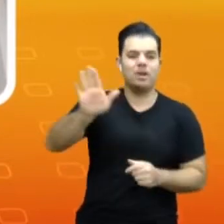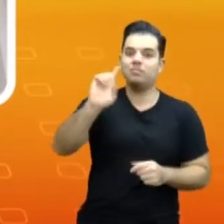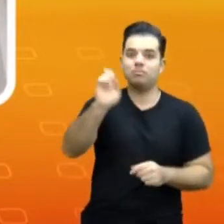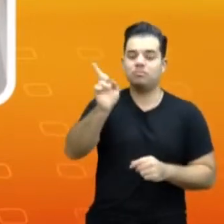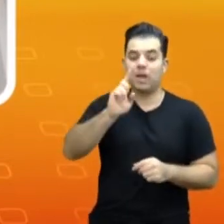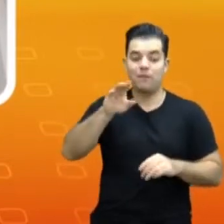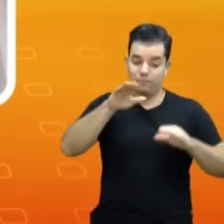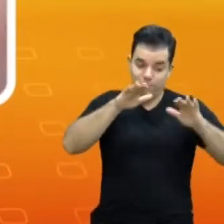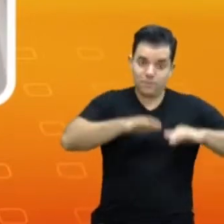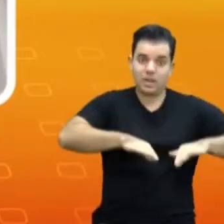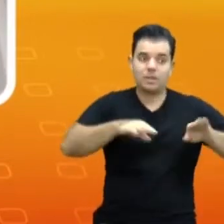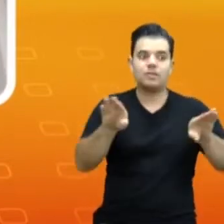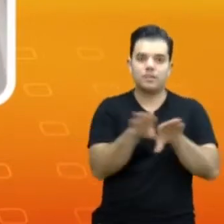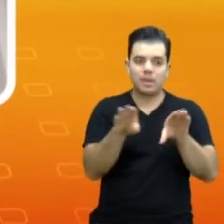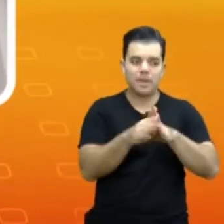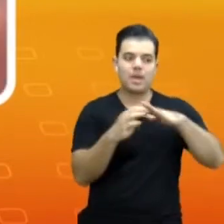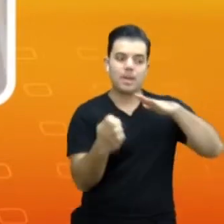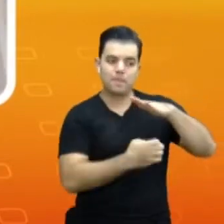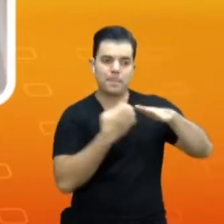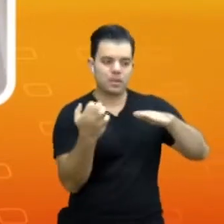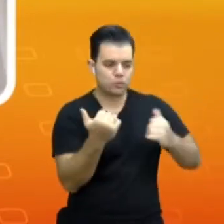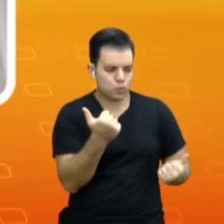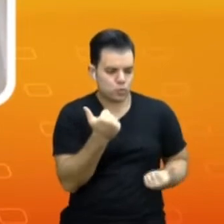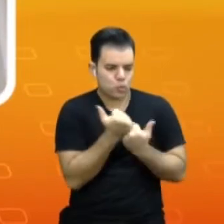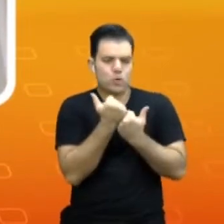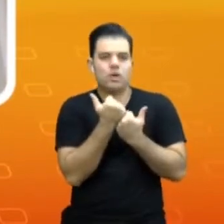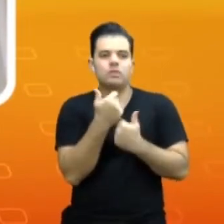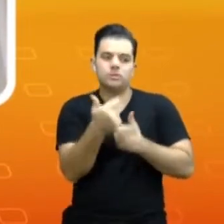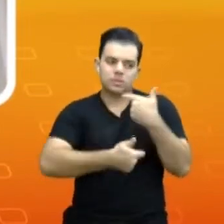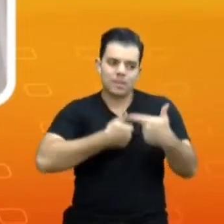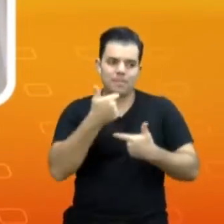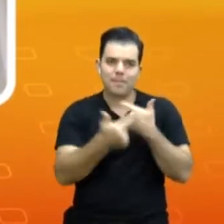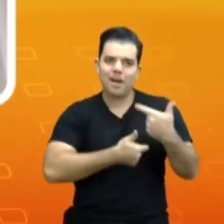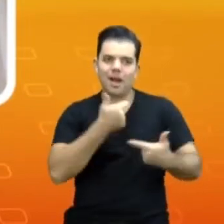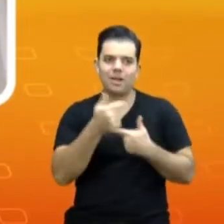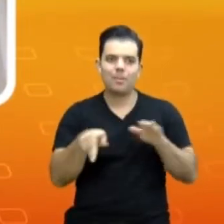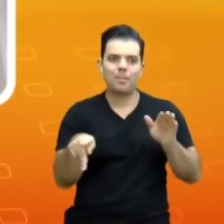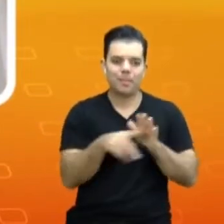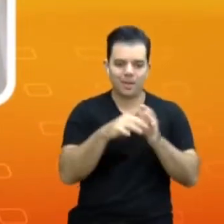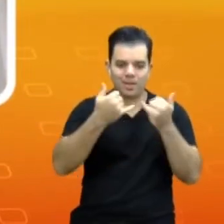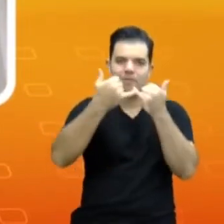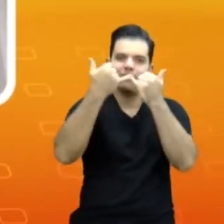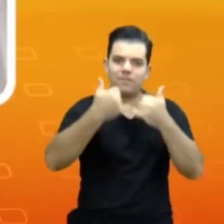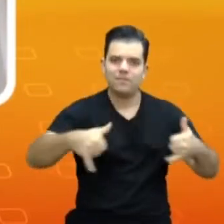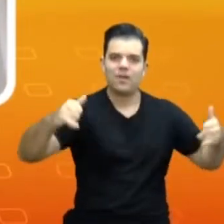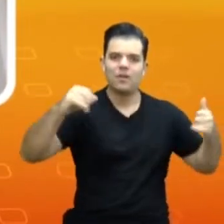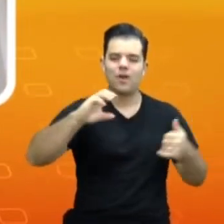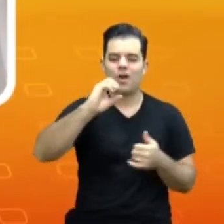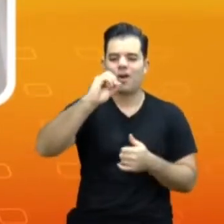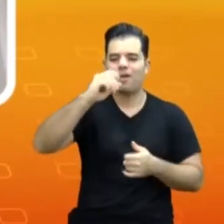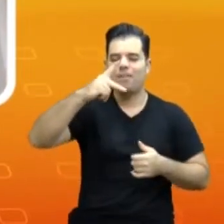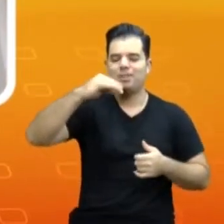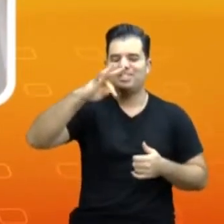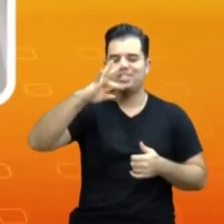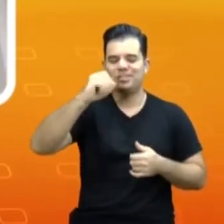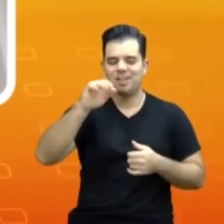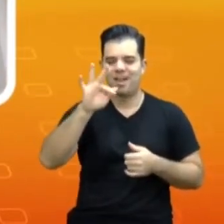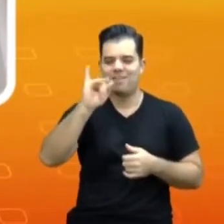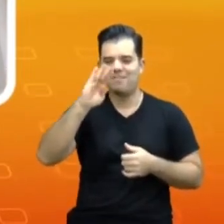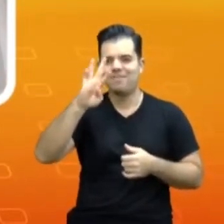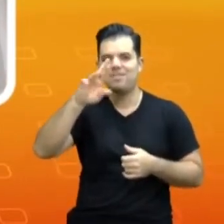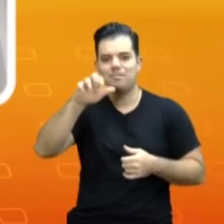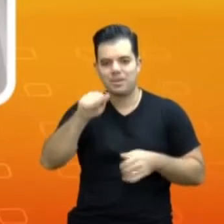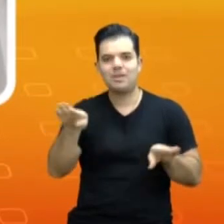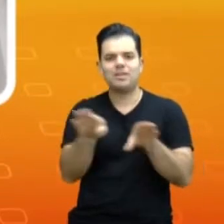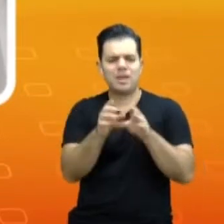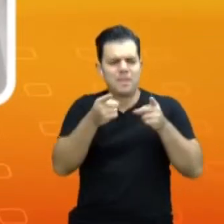uma empresa que nos conseguiu dar o suporte para que a gente trouxesse isso via fibra ótica com a resiliência, e também uma parceria